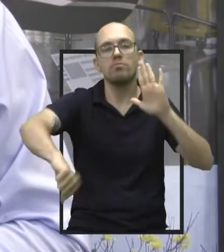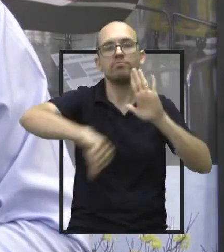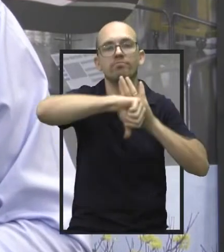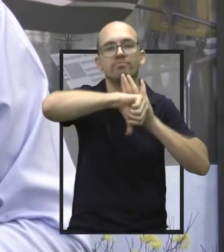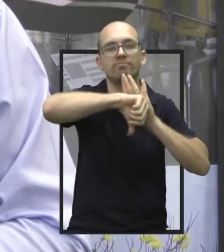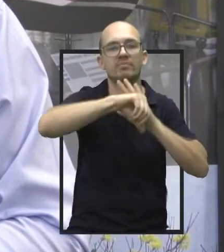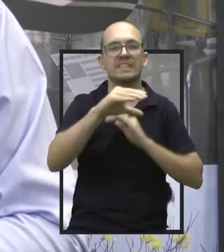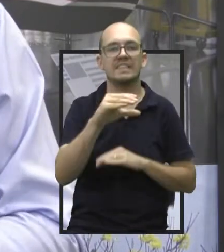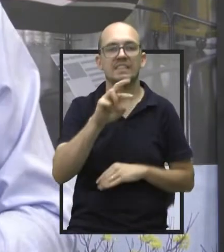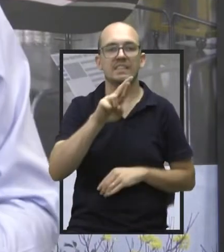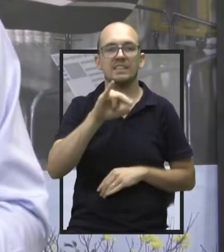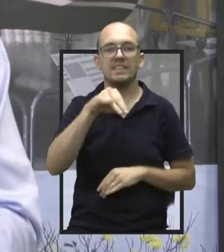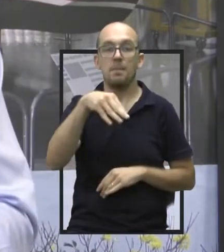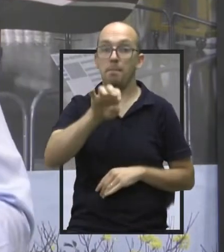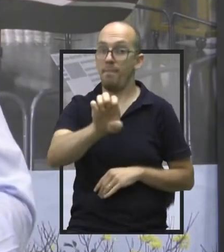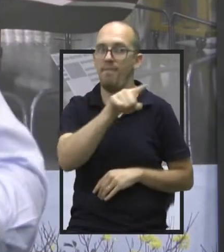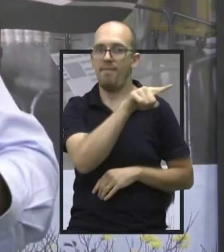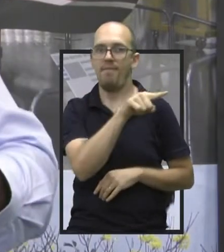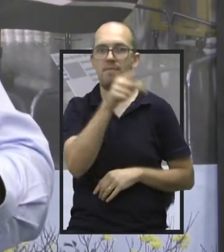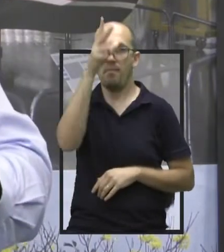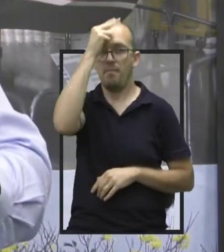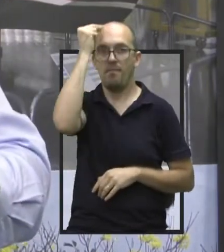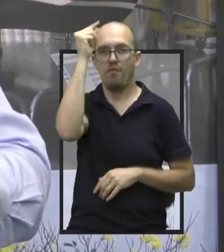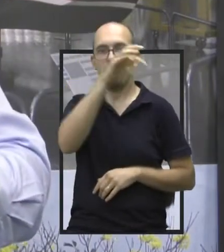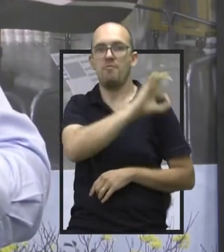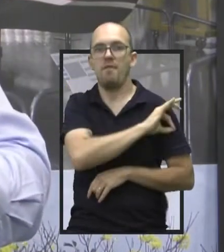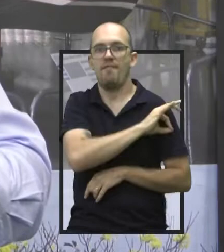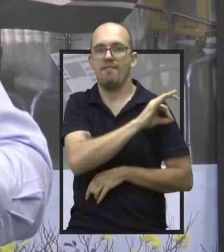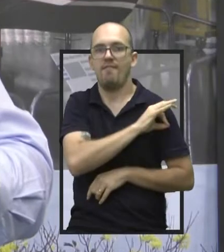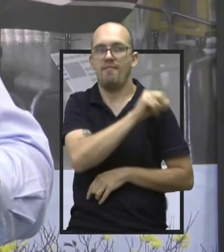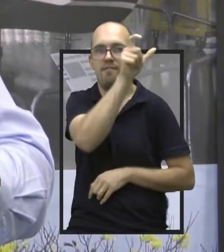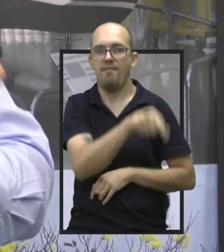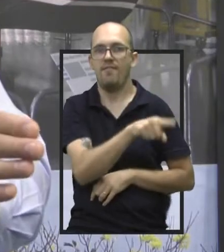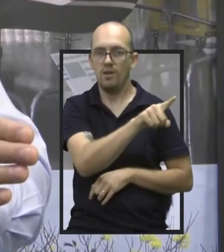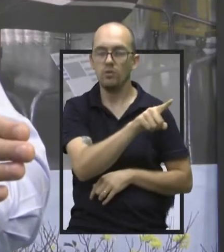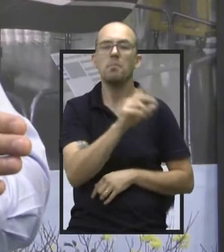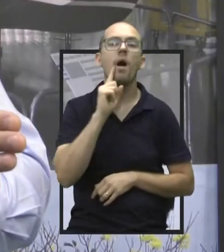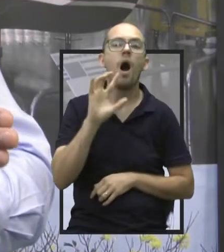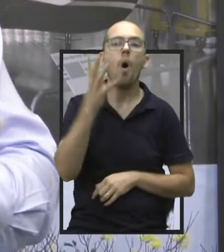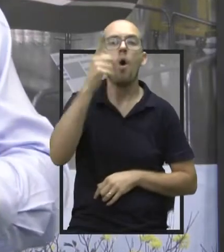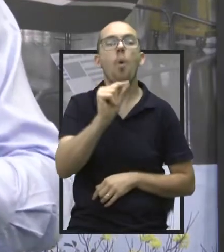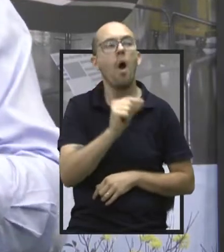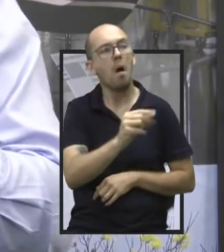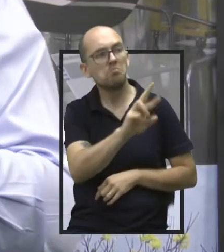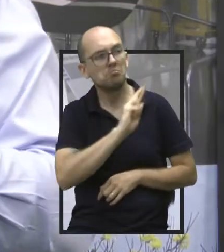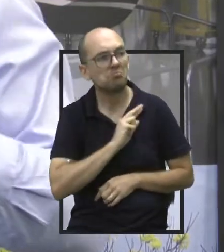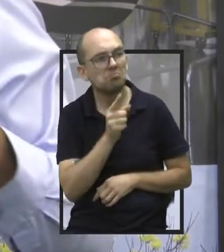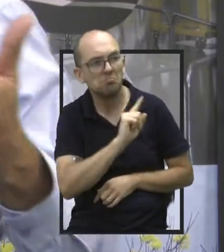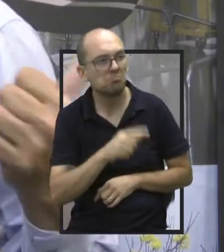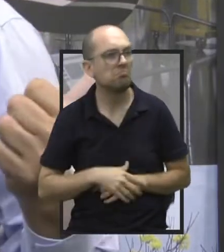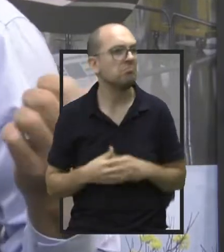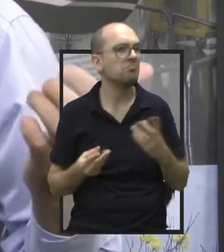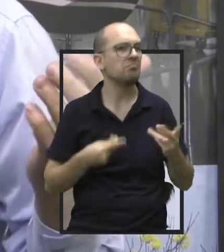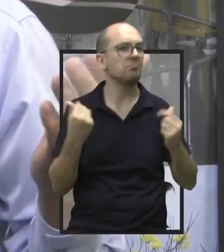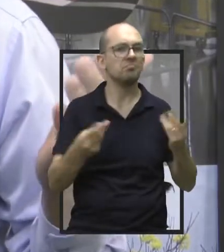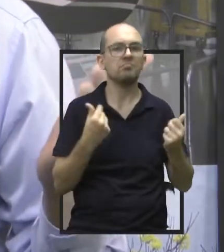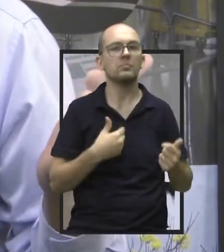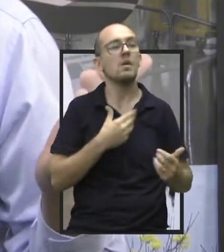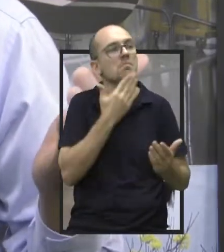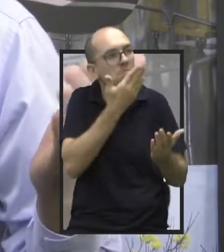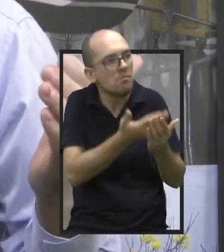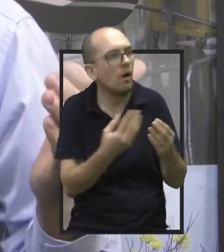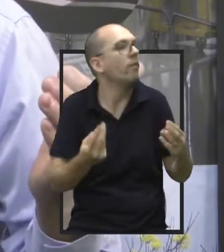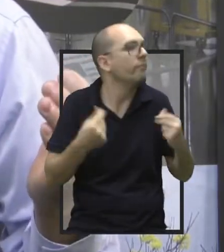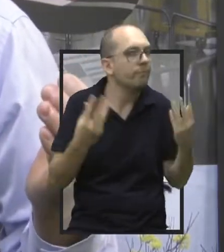um crime no prefeito ali. Entendeu? E o que acontece? não responde, você não tem onde saber